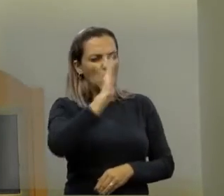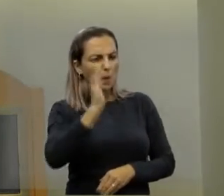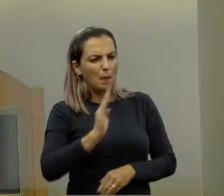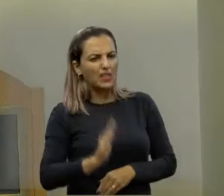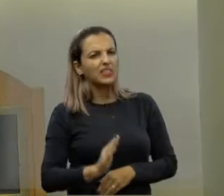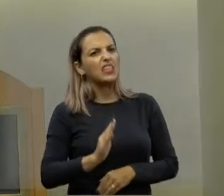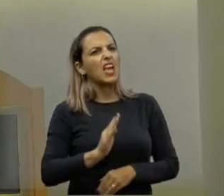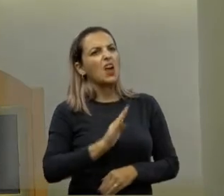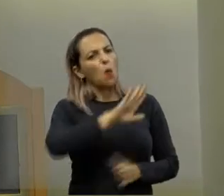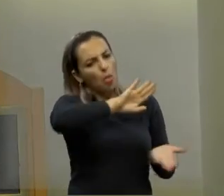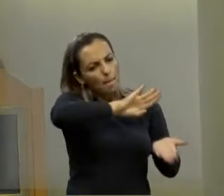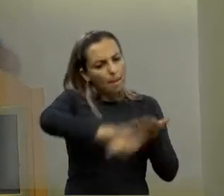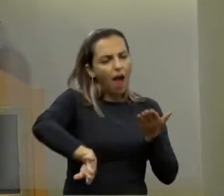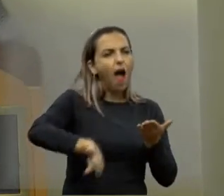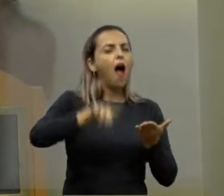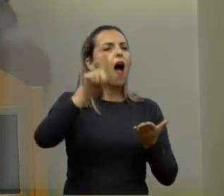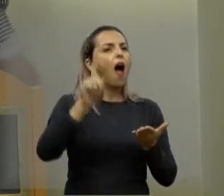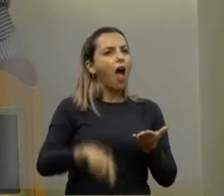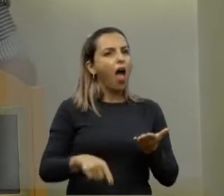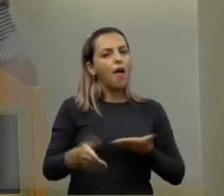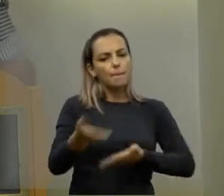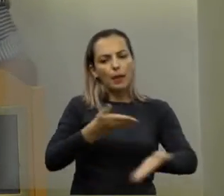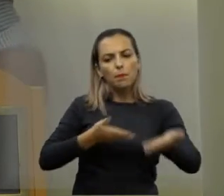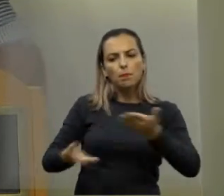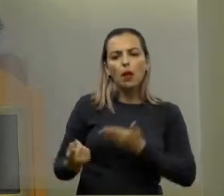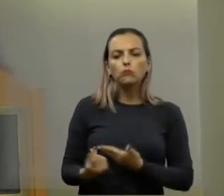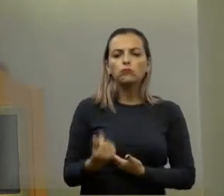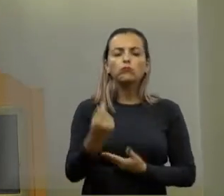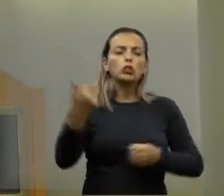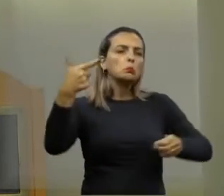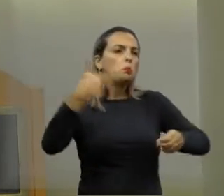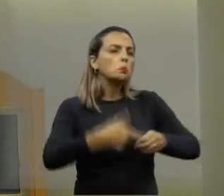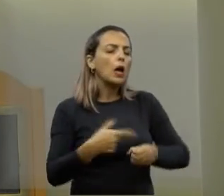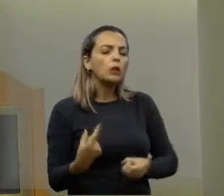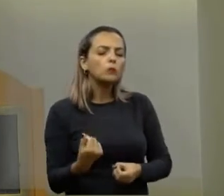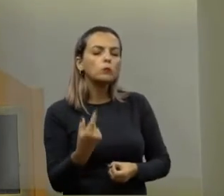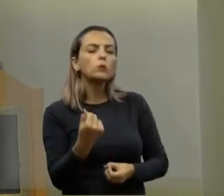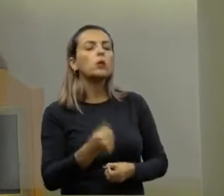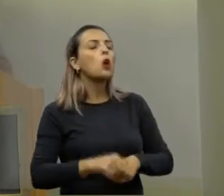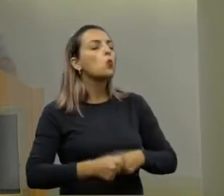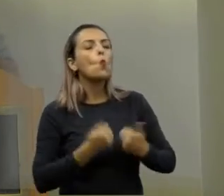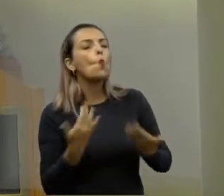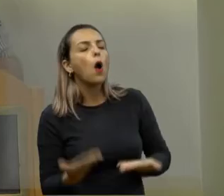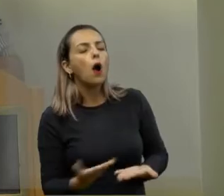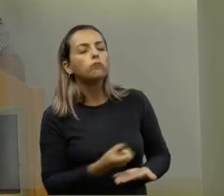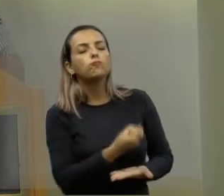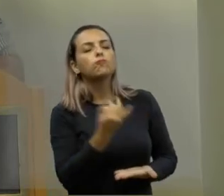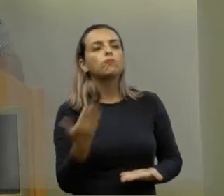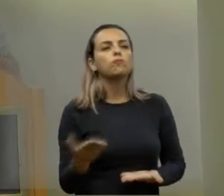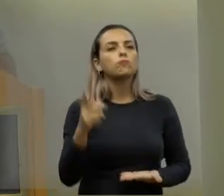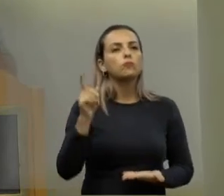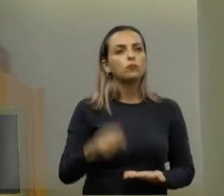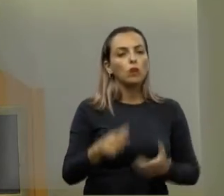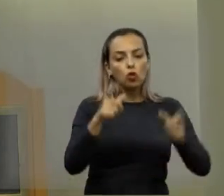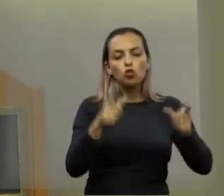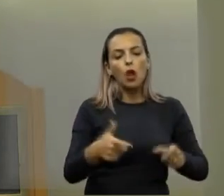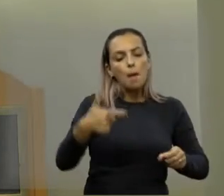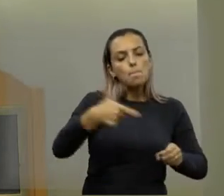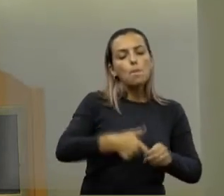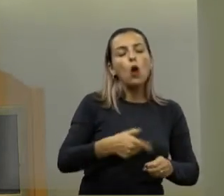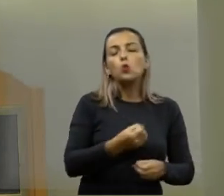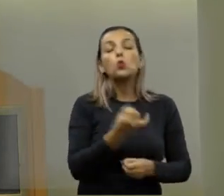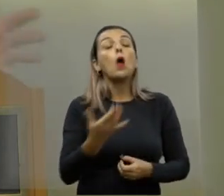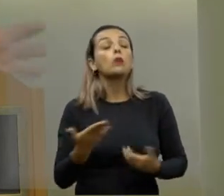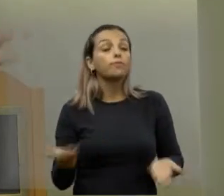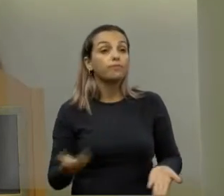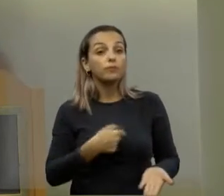Brasil São Presidente da República que não consegue mediar o preço do petróleo Quanto vai custar o combustível no posto de gasolina